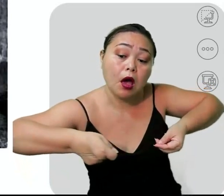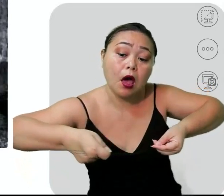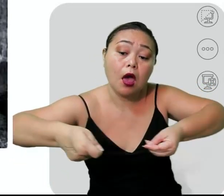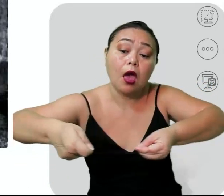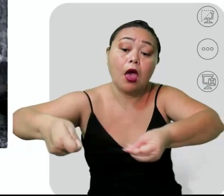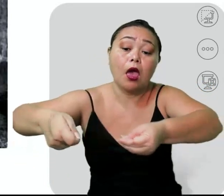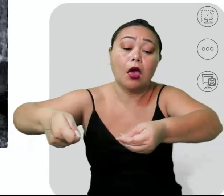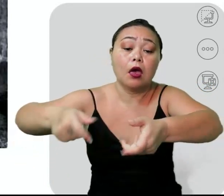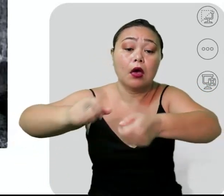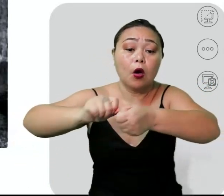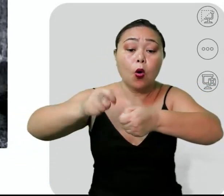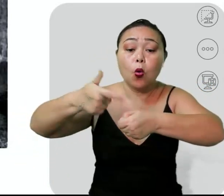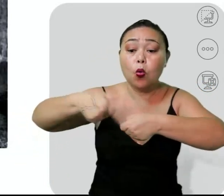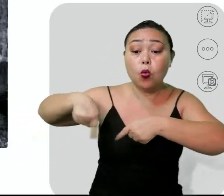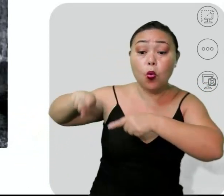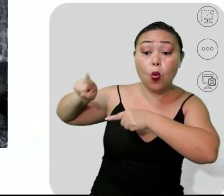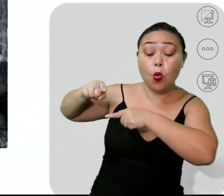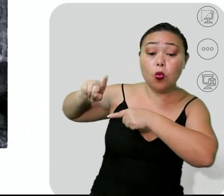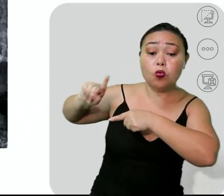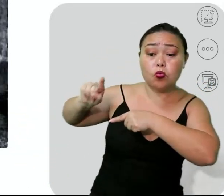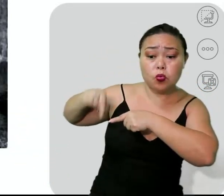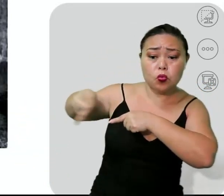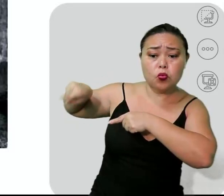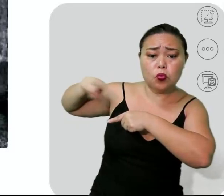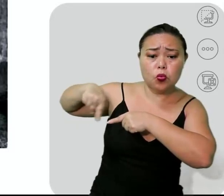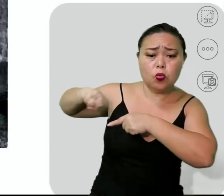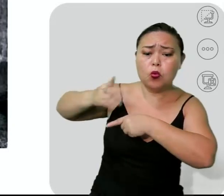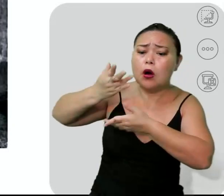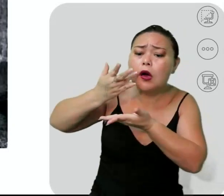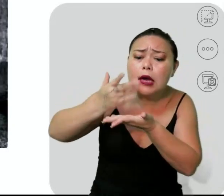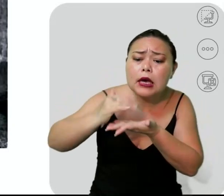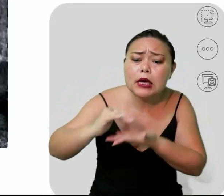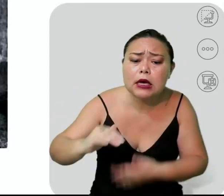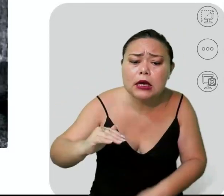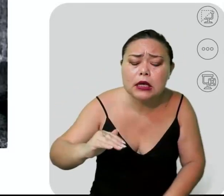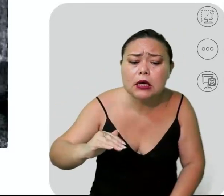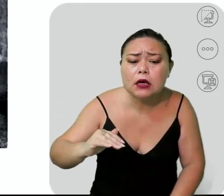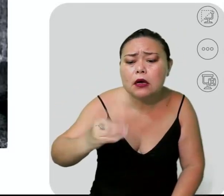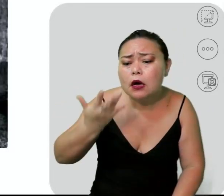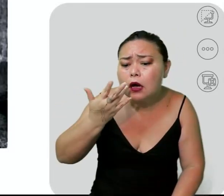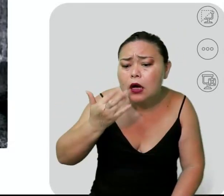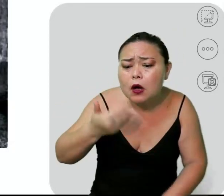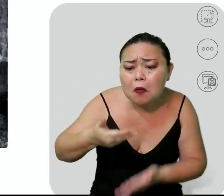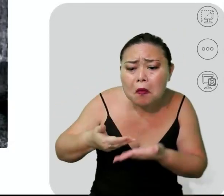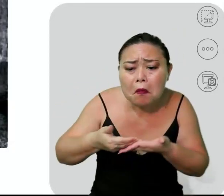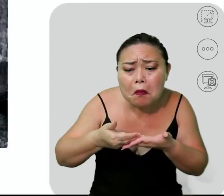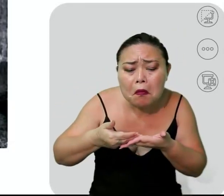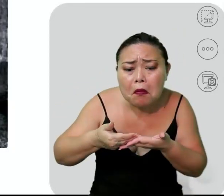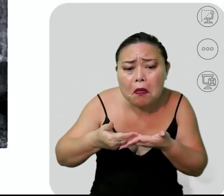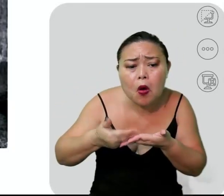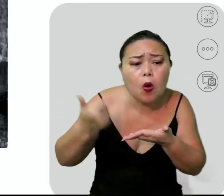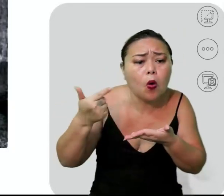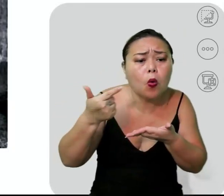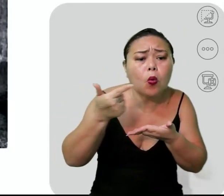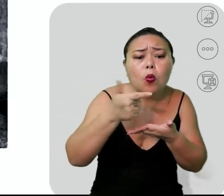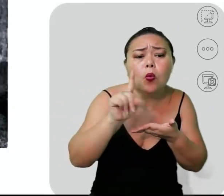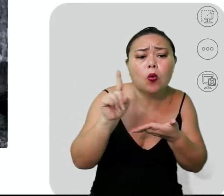E outros, inclusive crianças, e outros